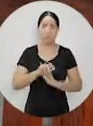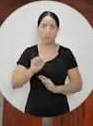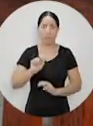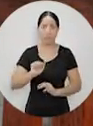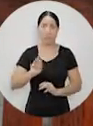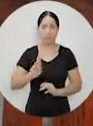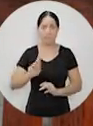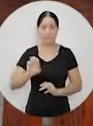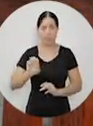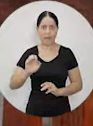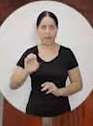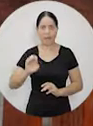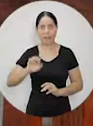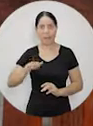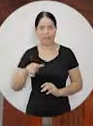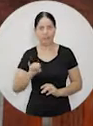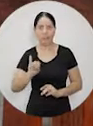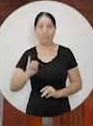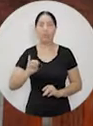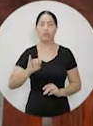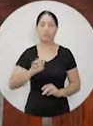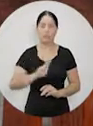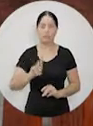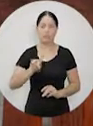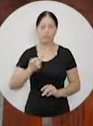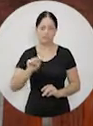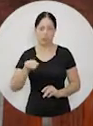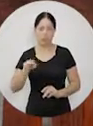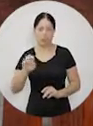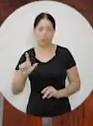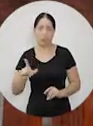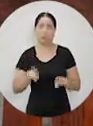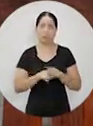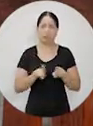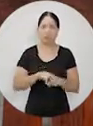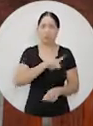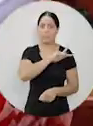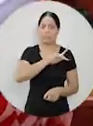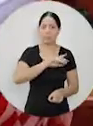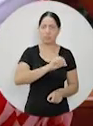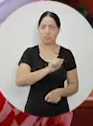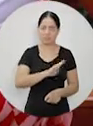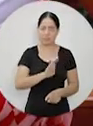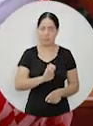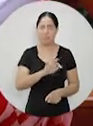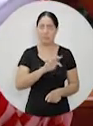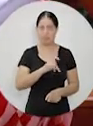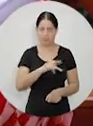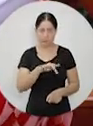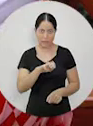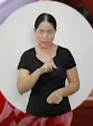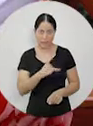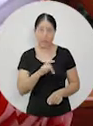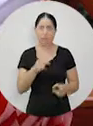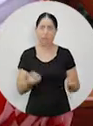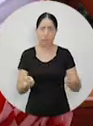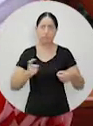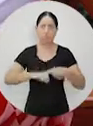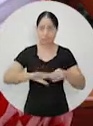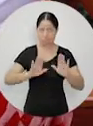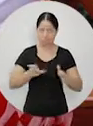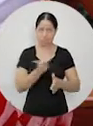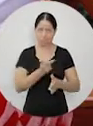da Abrage, Daniel Bramati, assinou com o presidente do Conselho Federal da OAB, Felipe Santa Cruz,